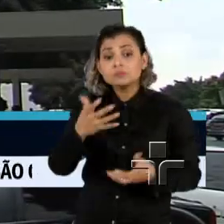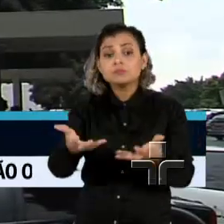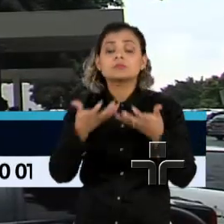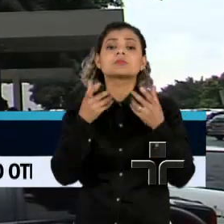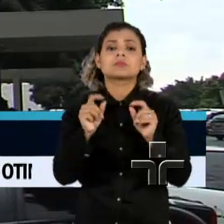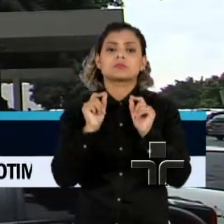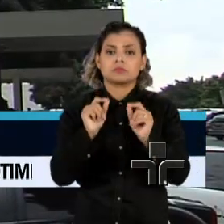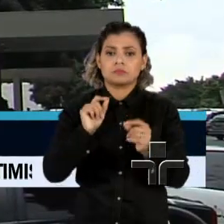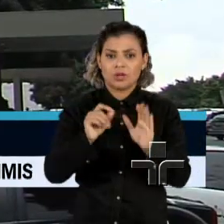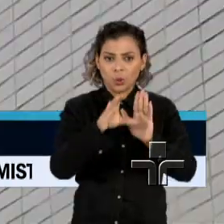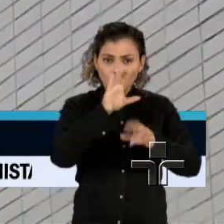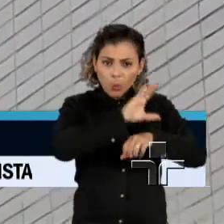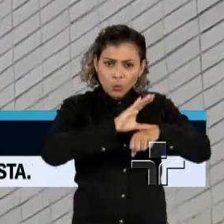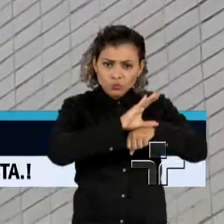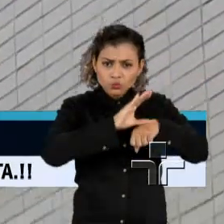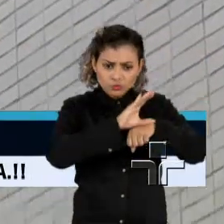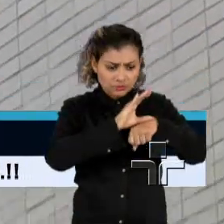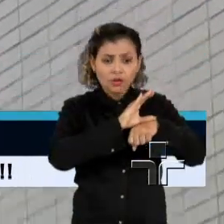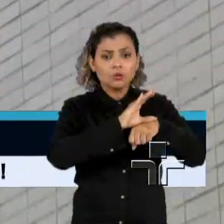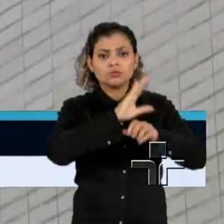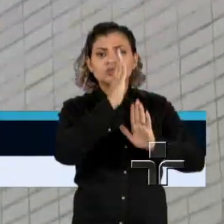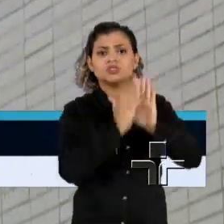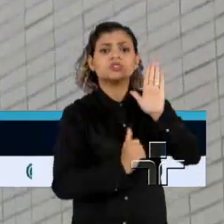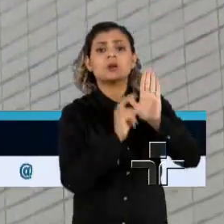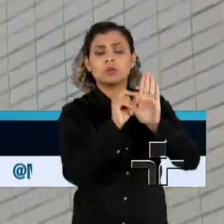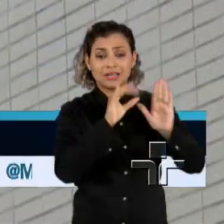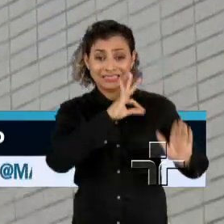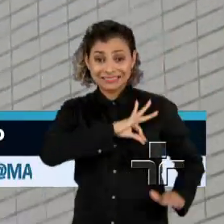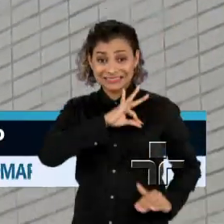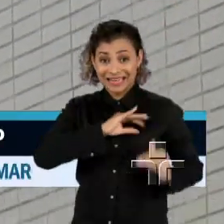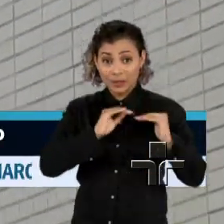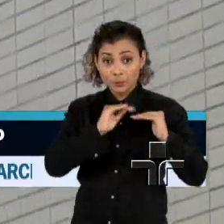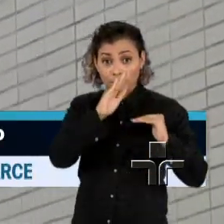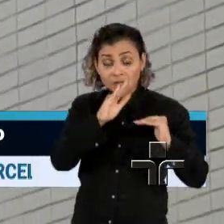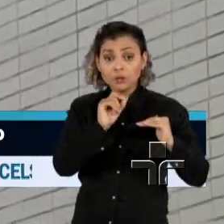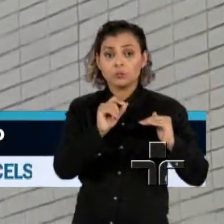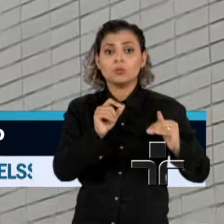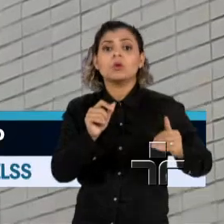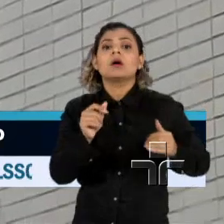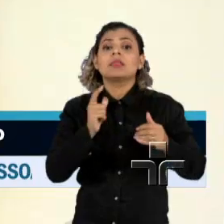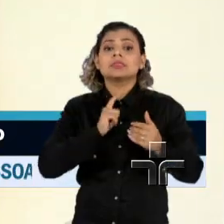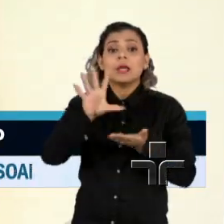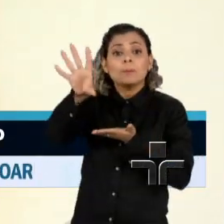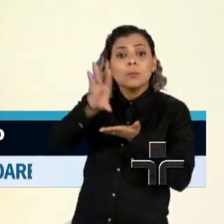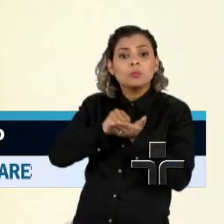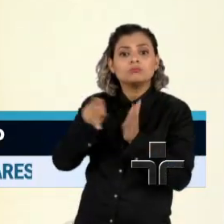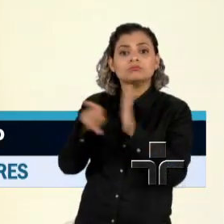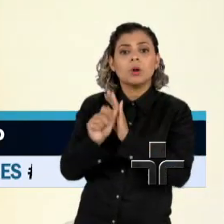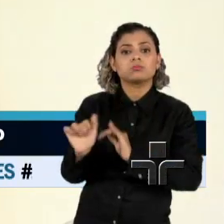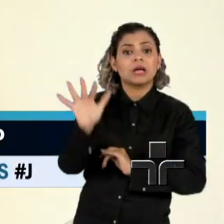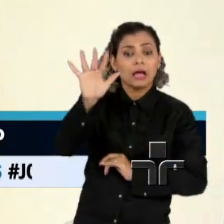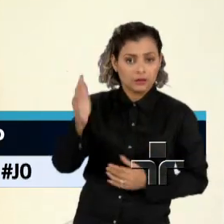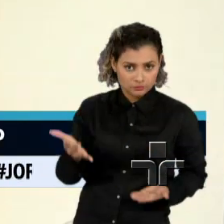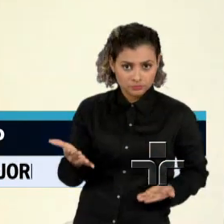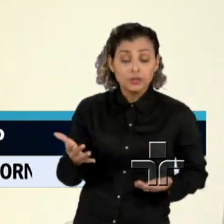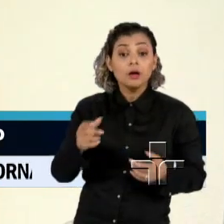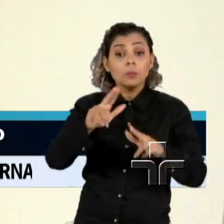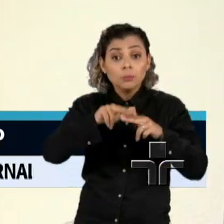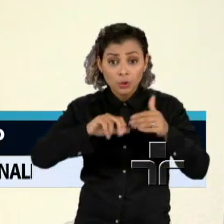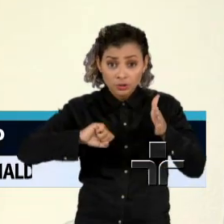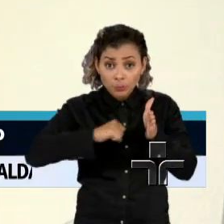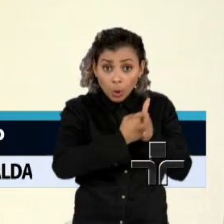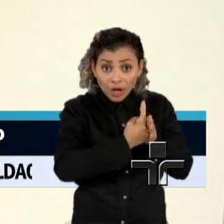da Constituição Federal a previsão de que o salário mínimo seja corrigido pela inflação. O congelamento de salário